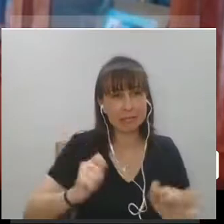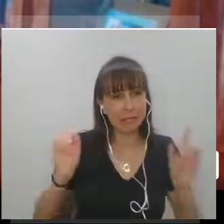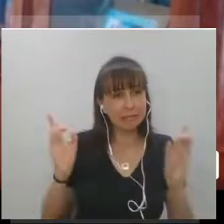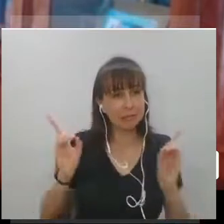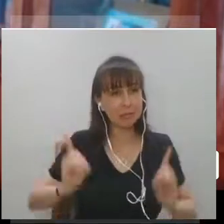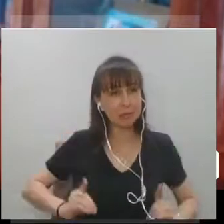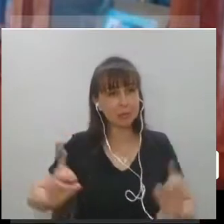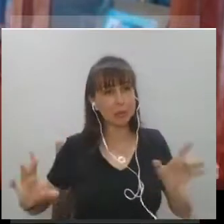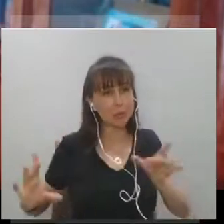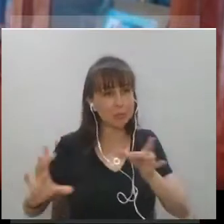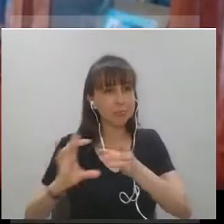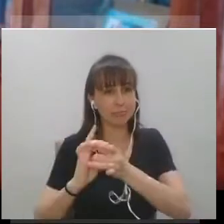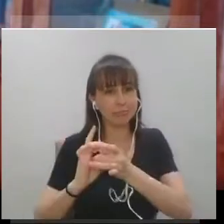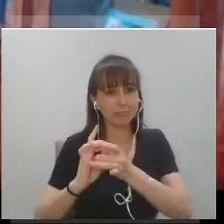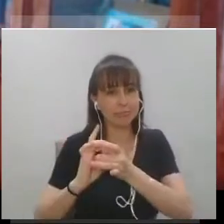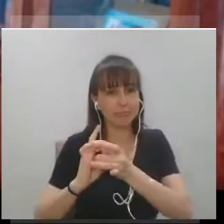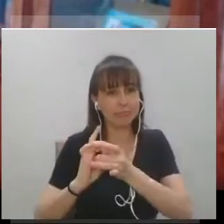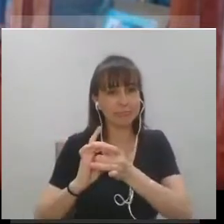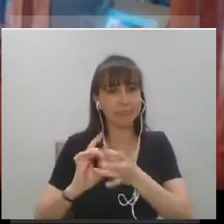Shakespeare.